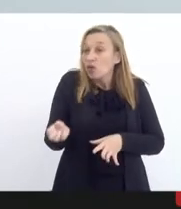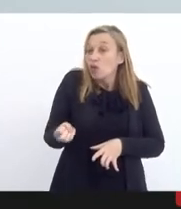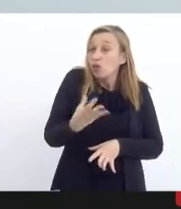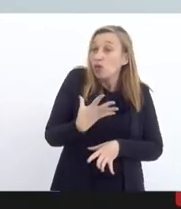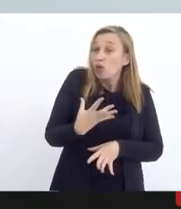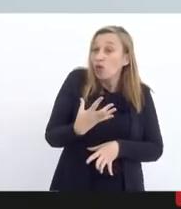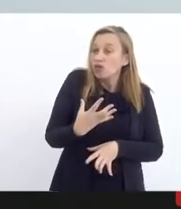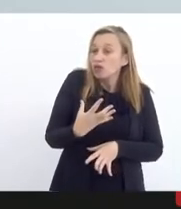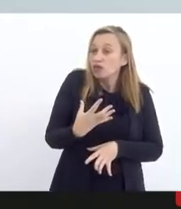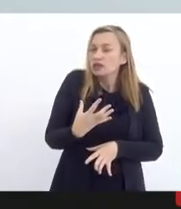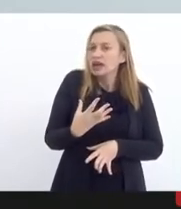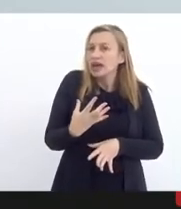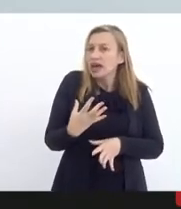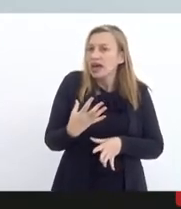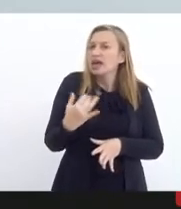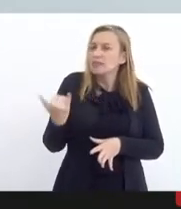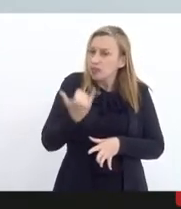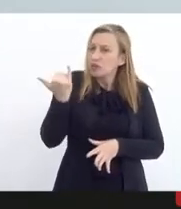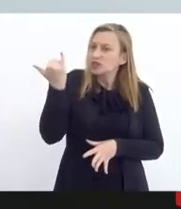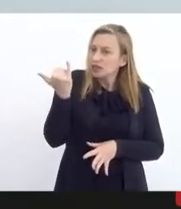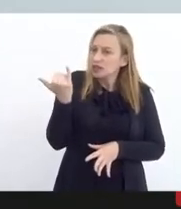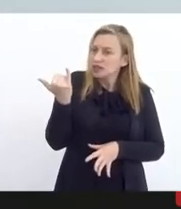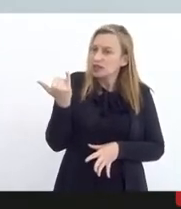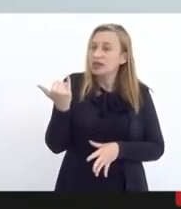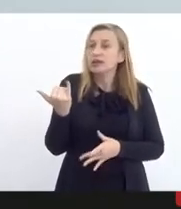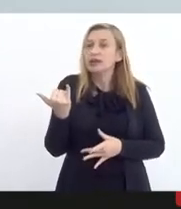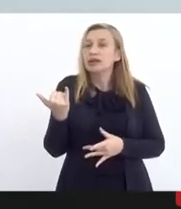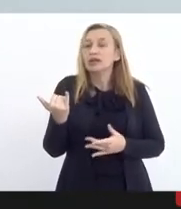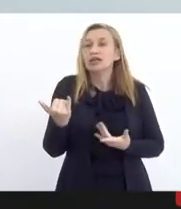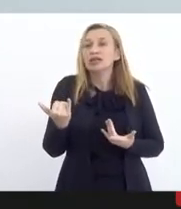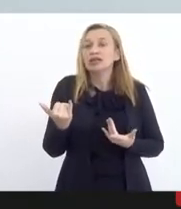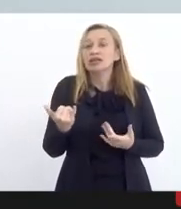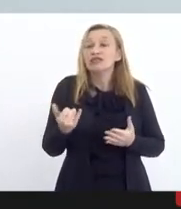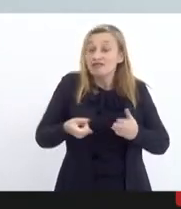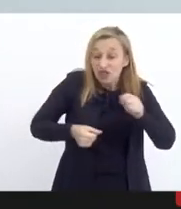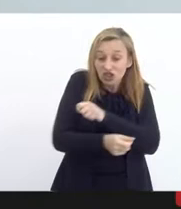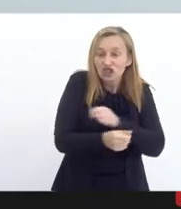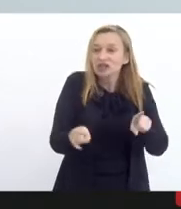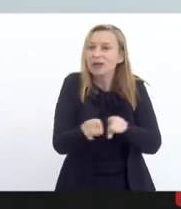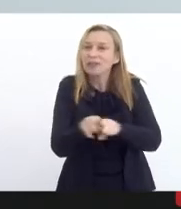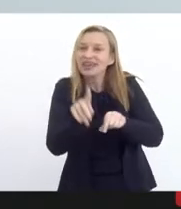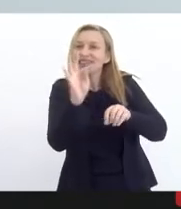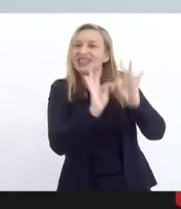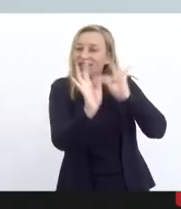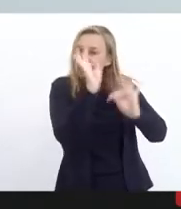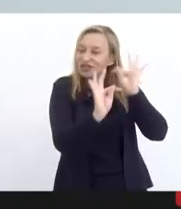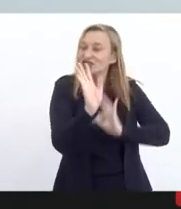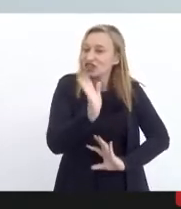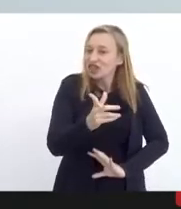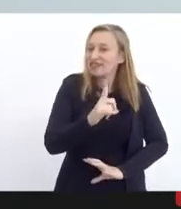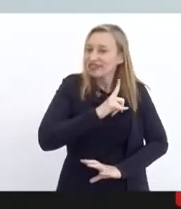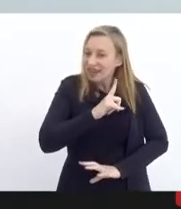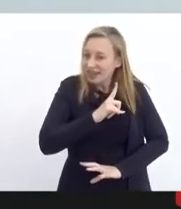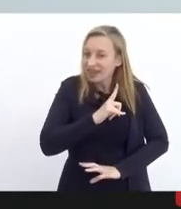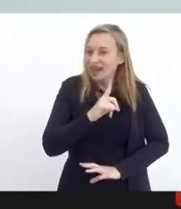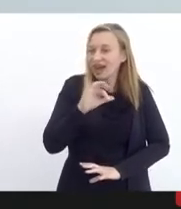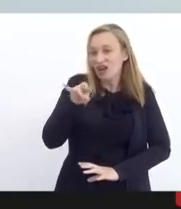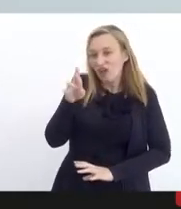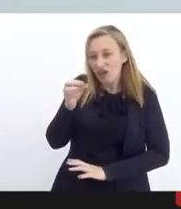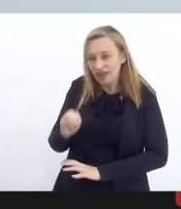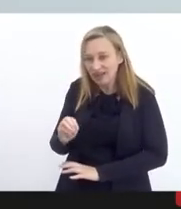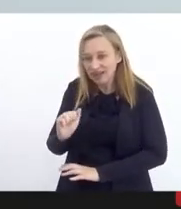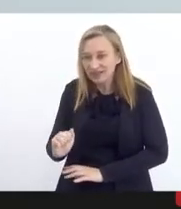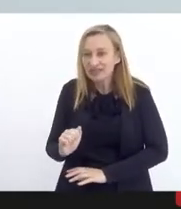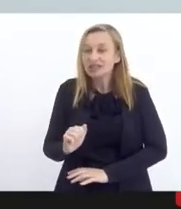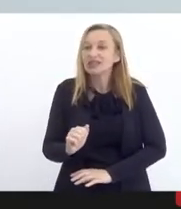é uma parte importante da nova matriz. Entretanto, a gente tem que investir também em tecnologias que já existem, como a fotovoltaica, a eólica.